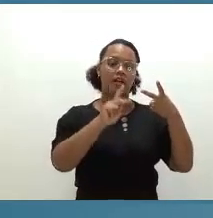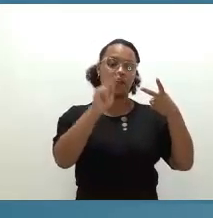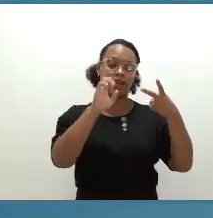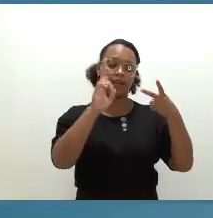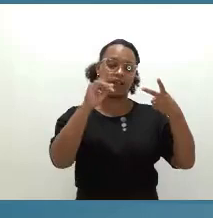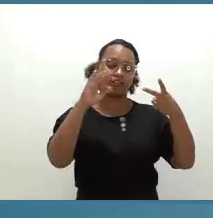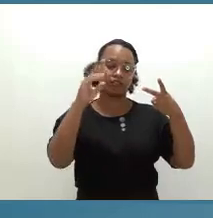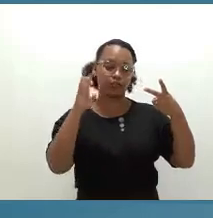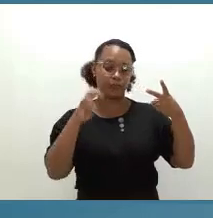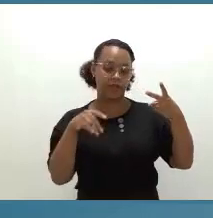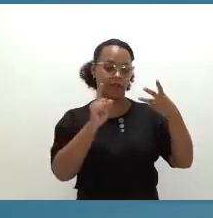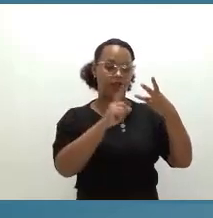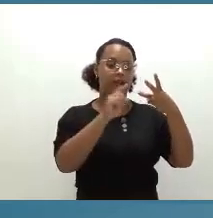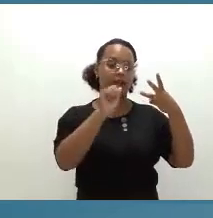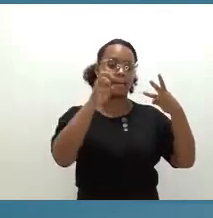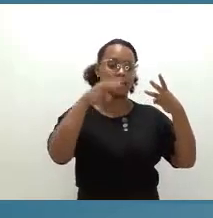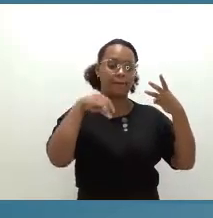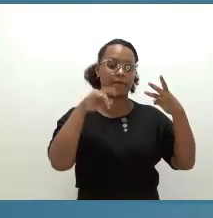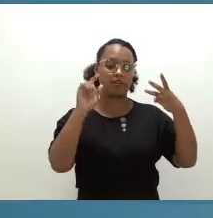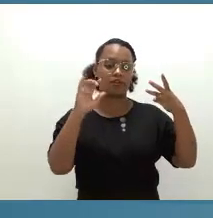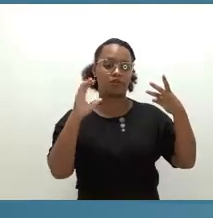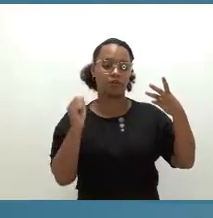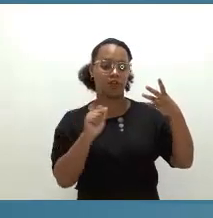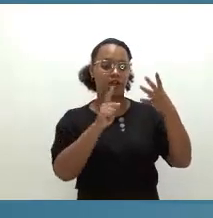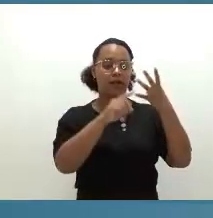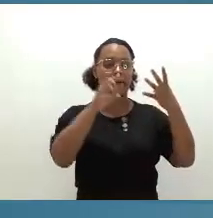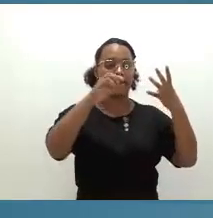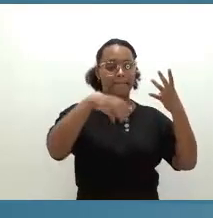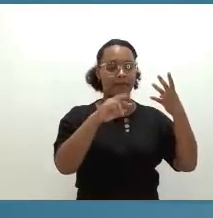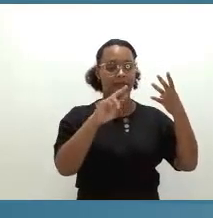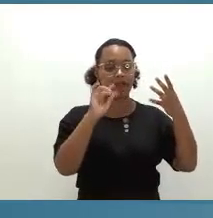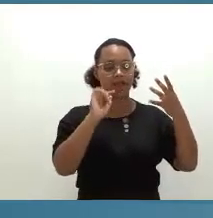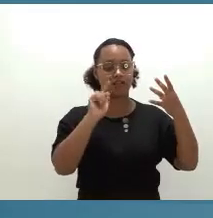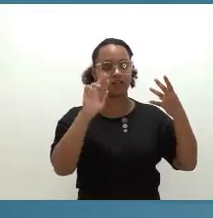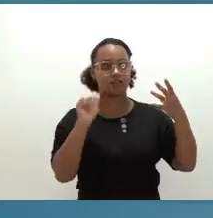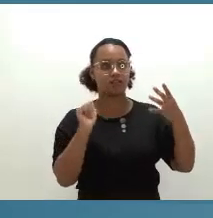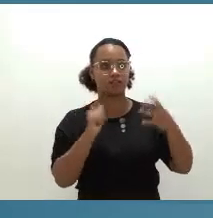o desembargador Amilca, a desembargadora Marquim. Quem